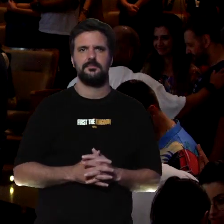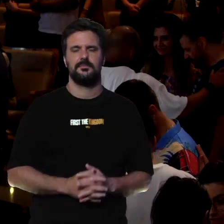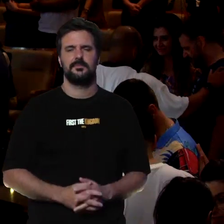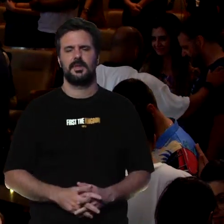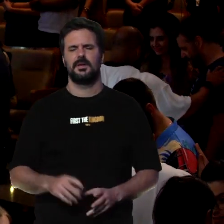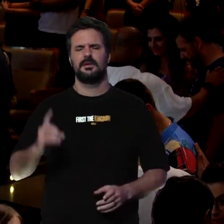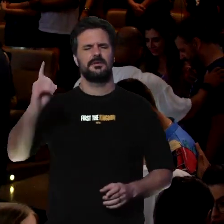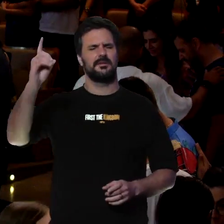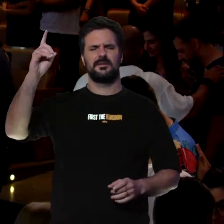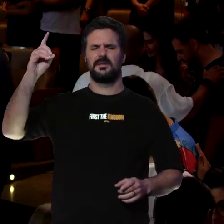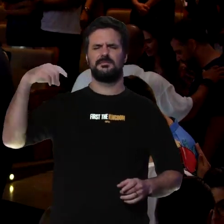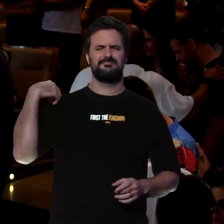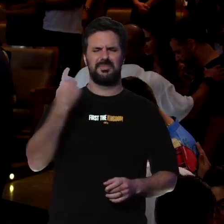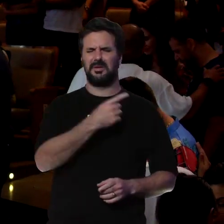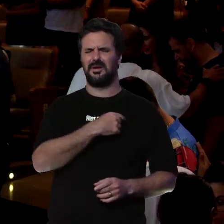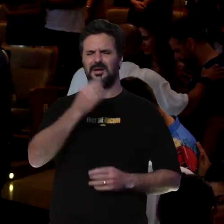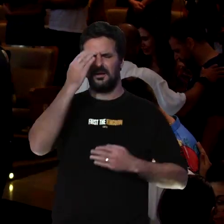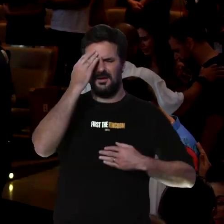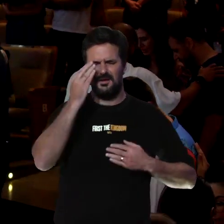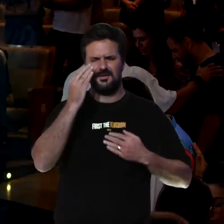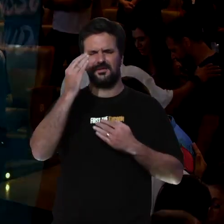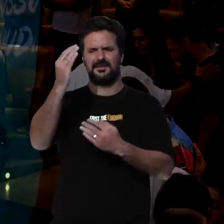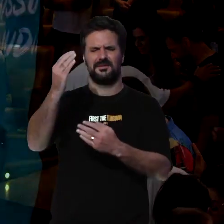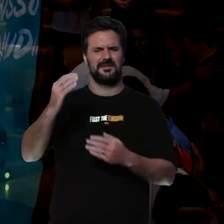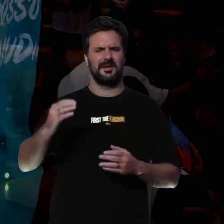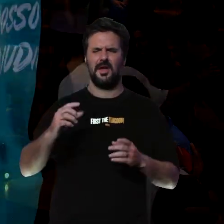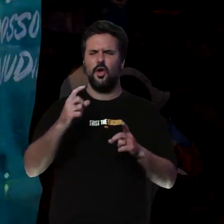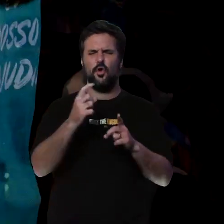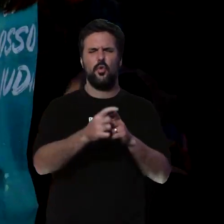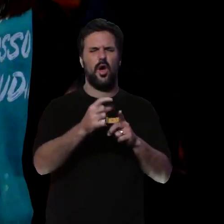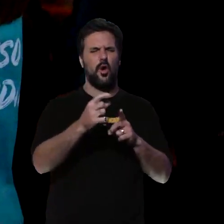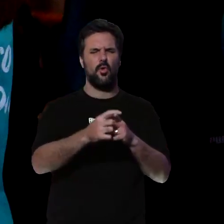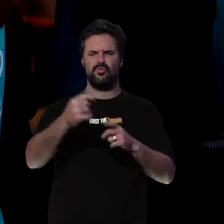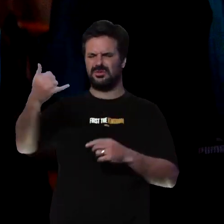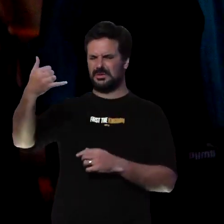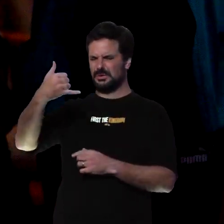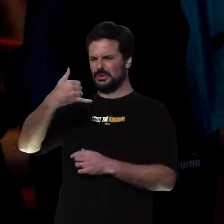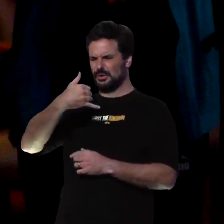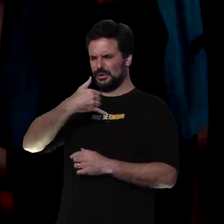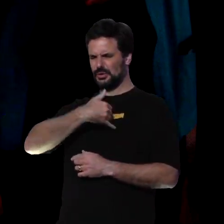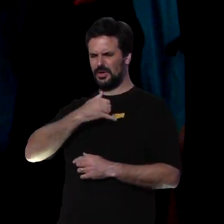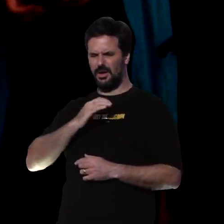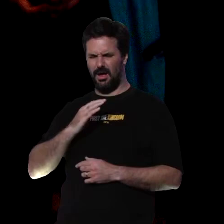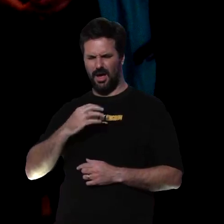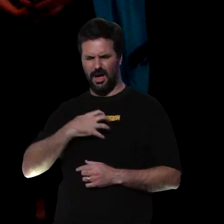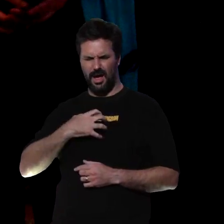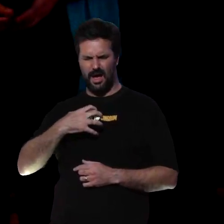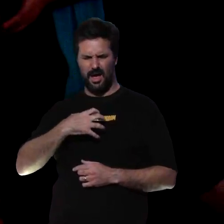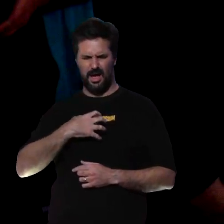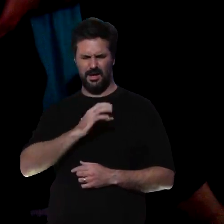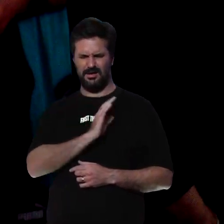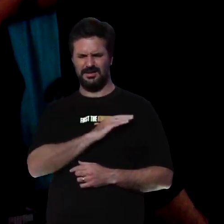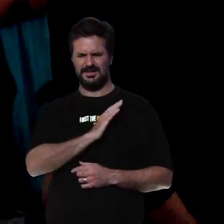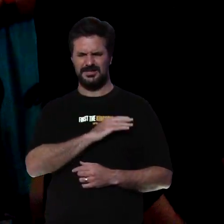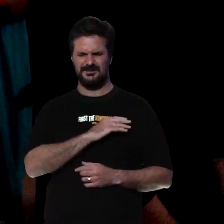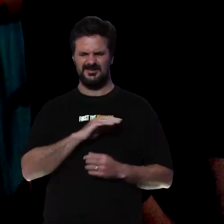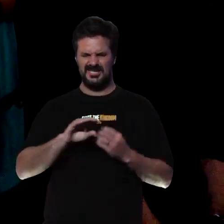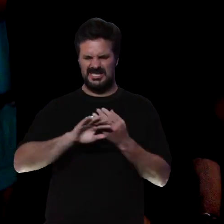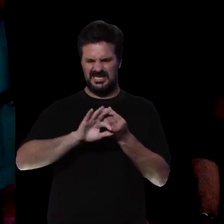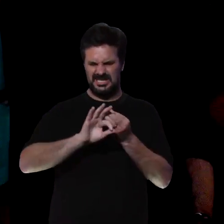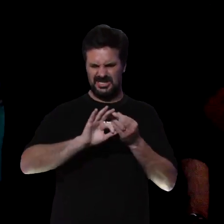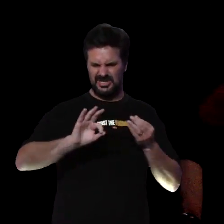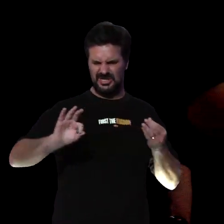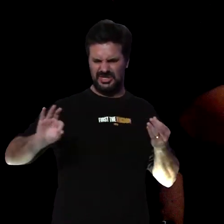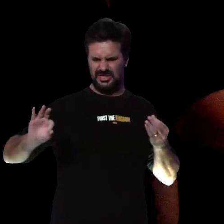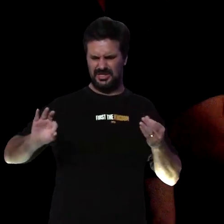Deus, nós queremos te agradecer, Pai, que a Tua palavra fala tão fortemente aos nossos corações, Pai, até o ponto de separar